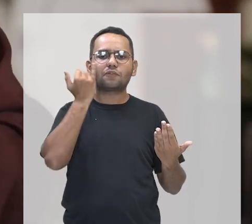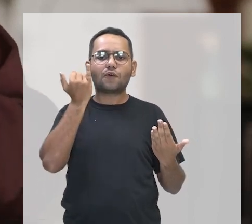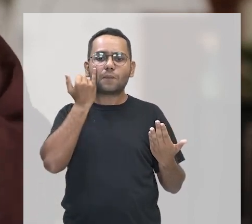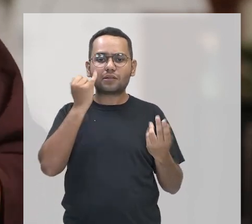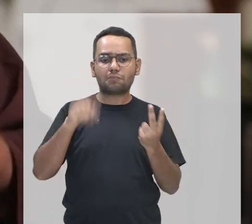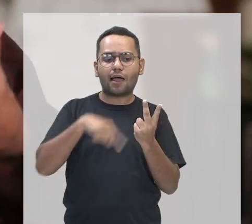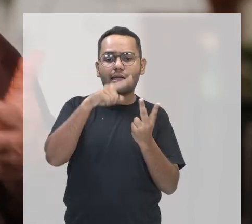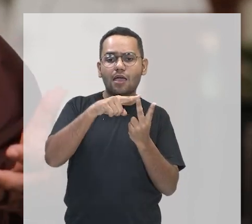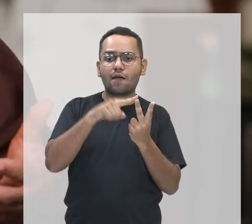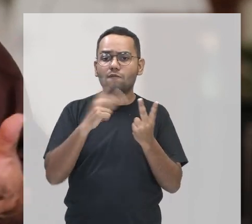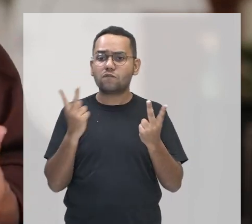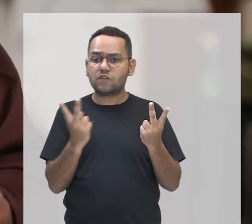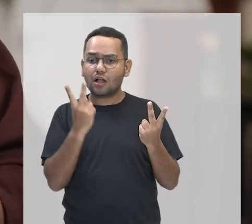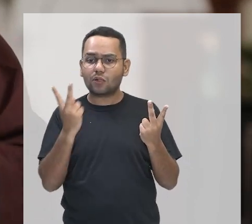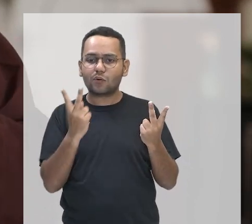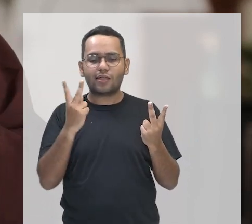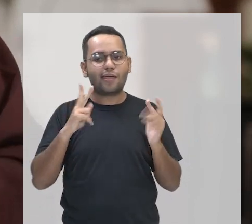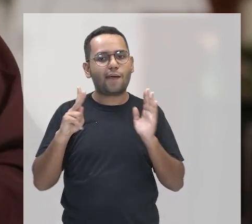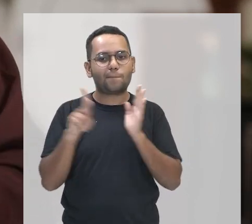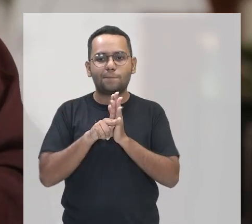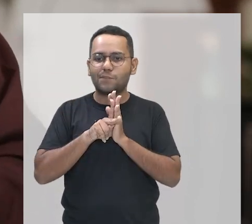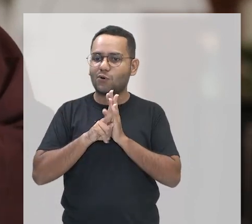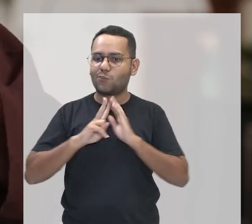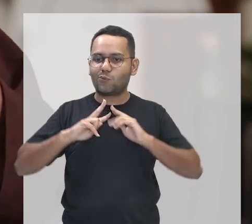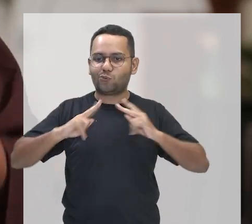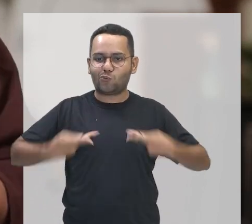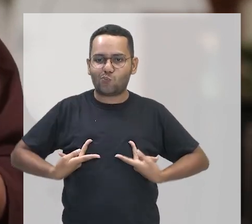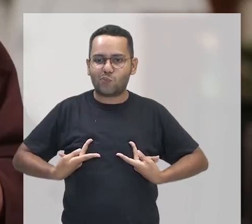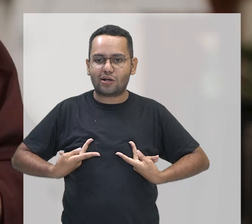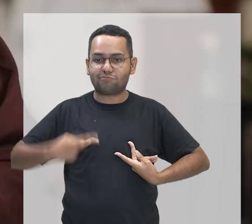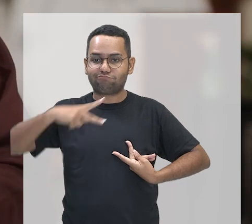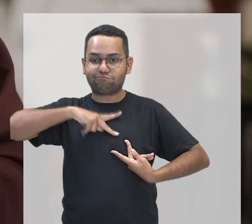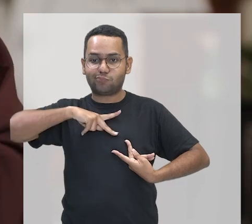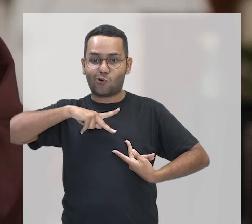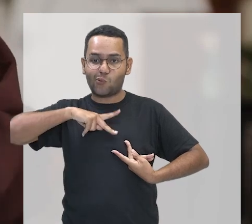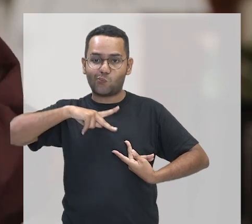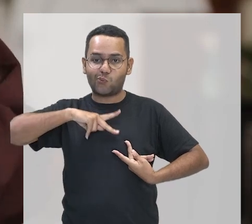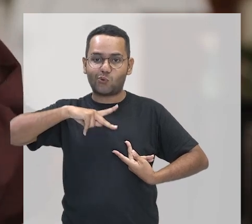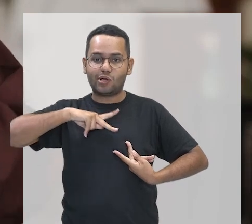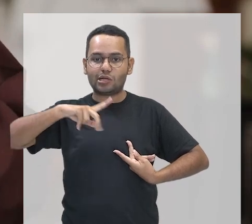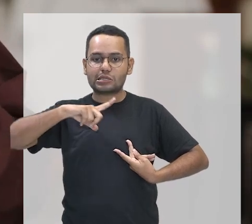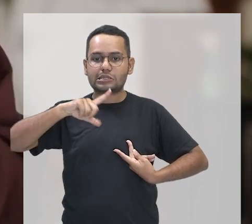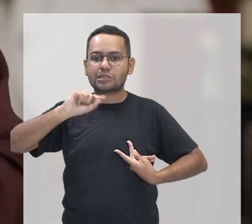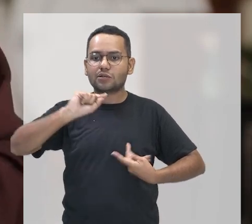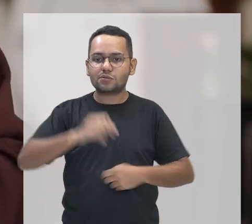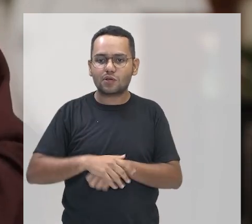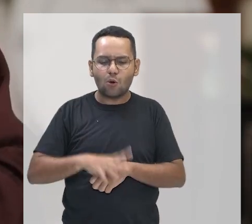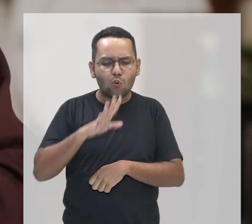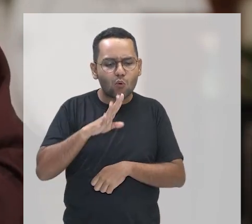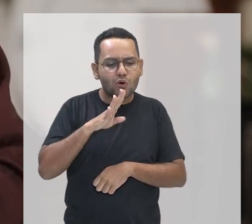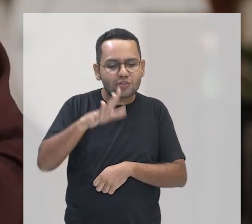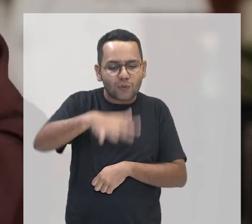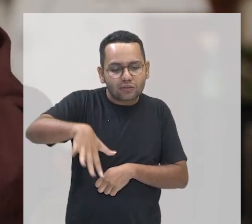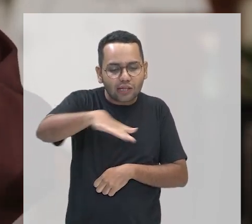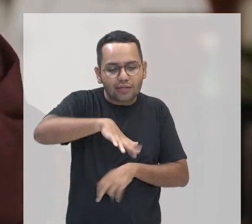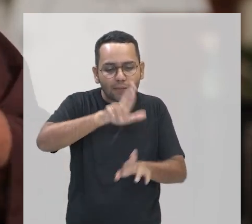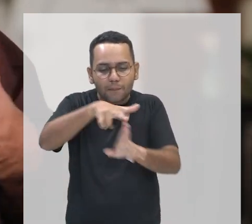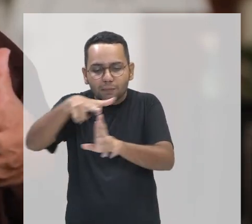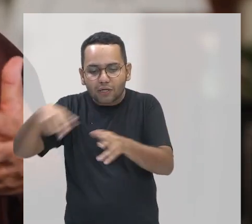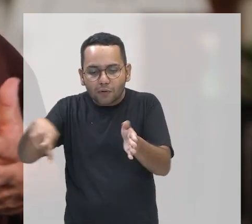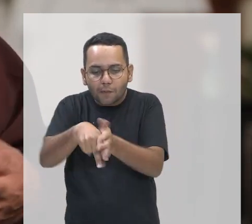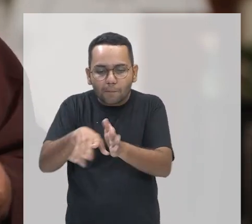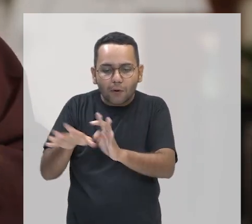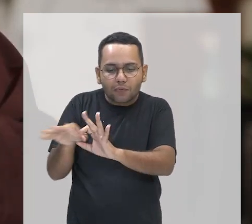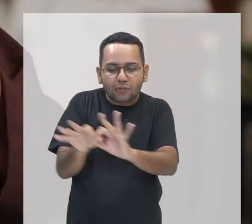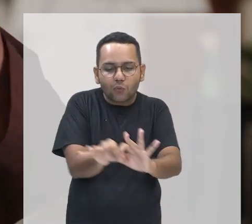vem a partir de nós mesmos, do ser humano, da pessoa, enquanto realidade concreta da sua vida, que